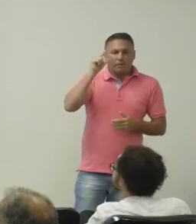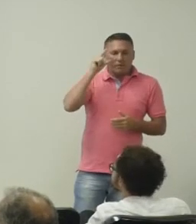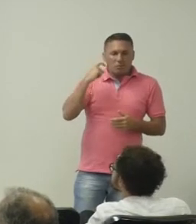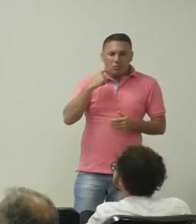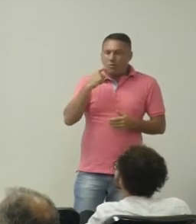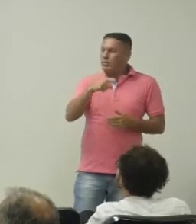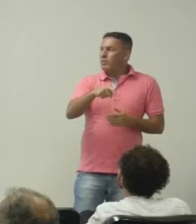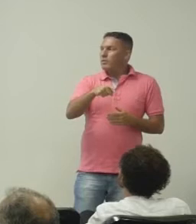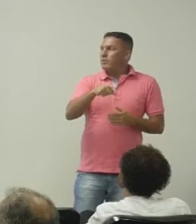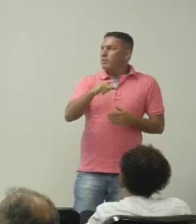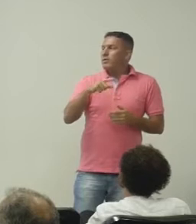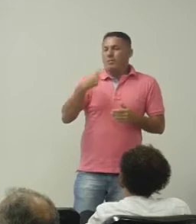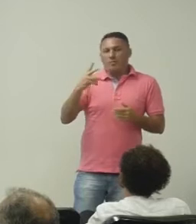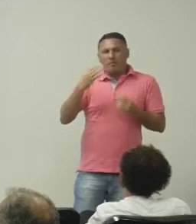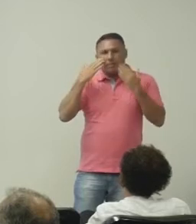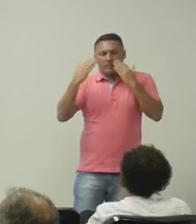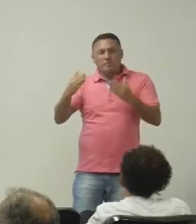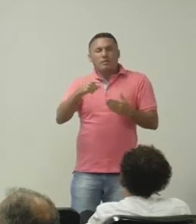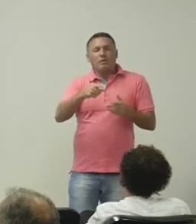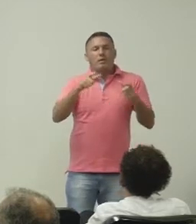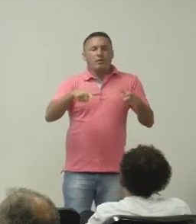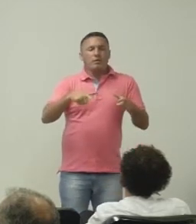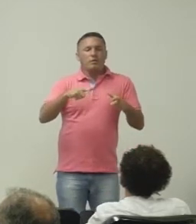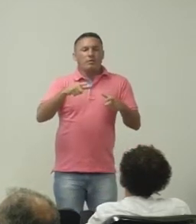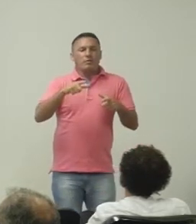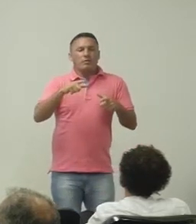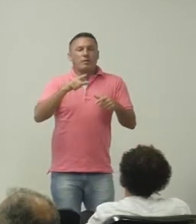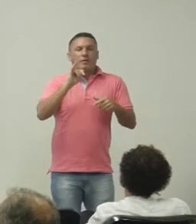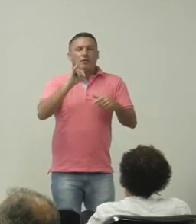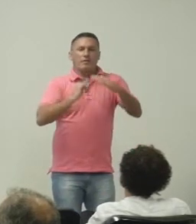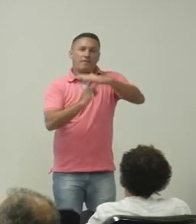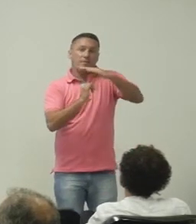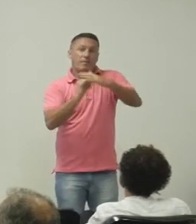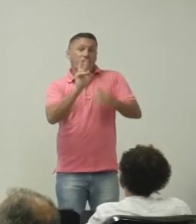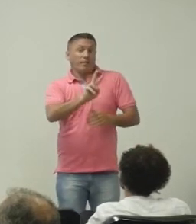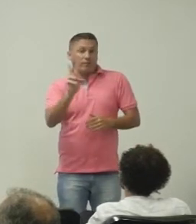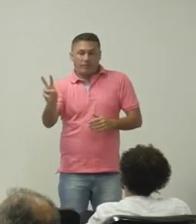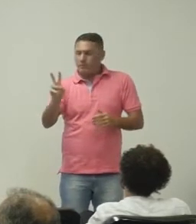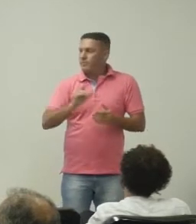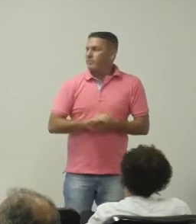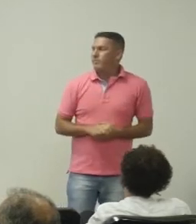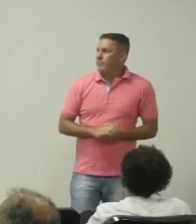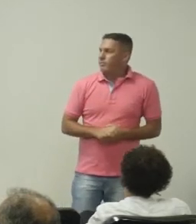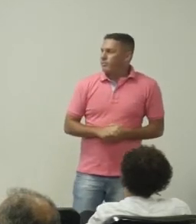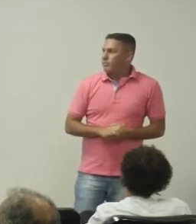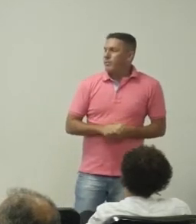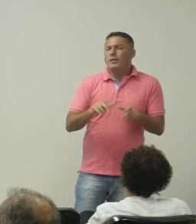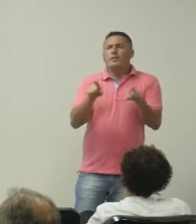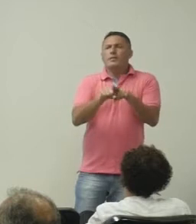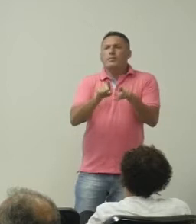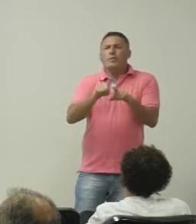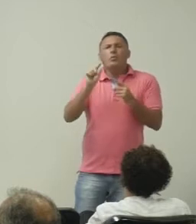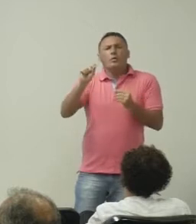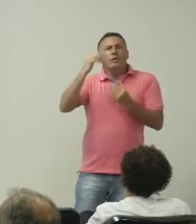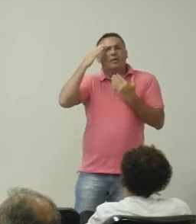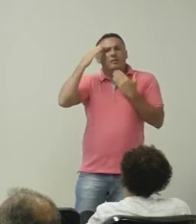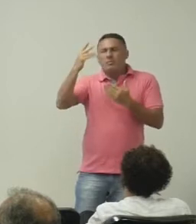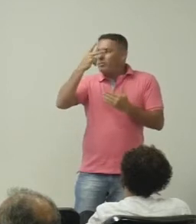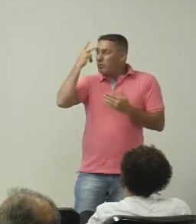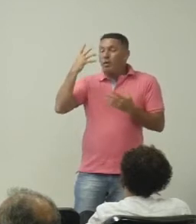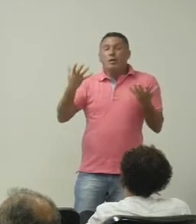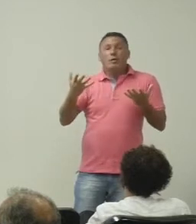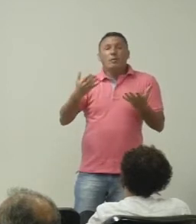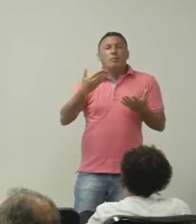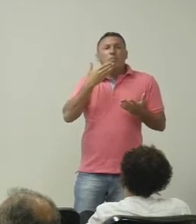que depois vai se apresentar, que é do campus de Vila Velha. Solicitamos também que